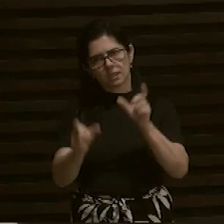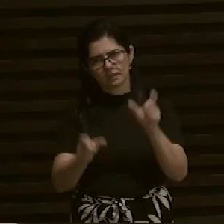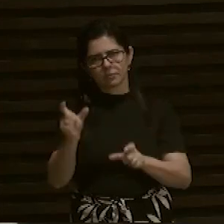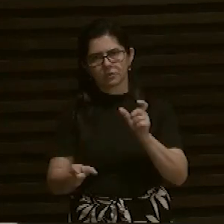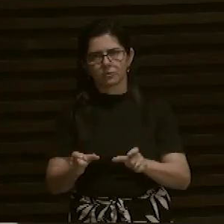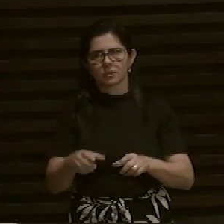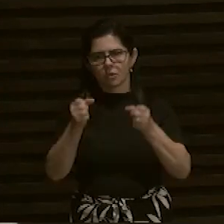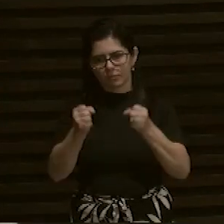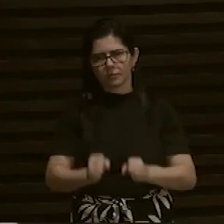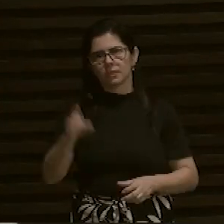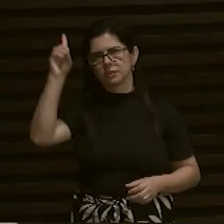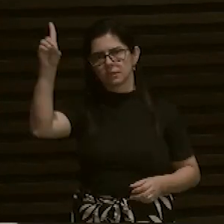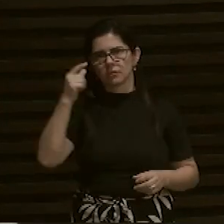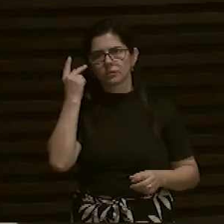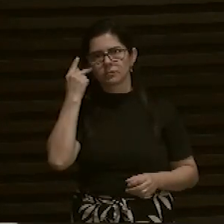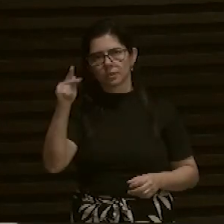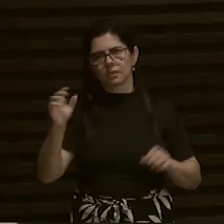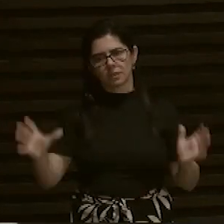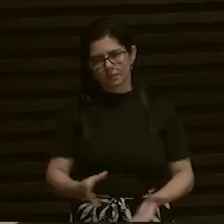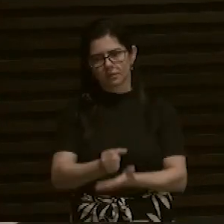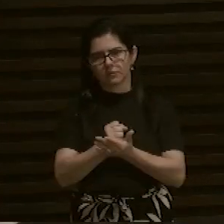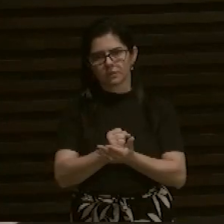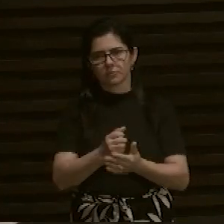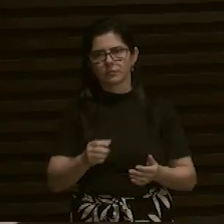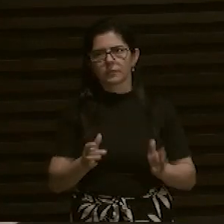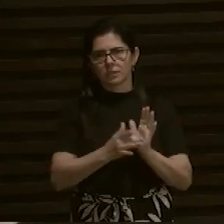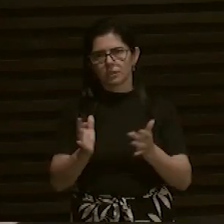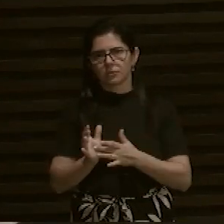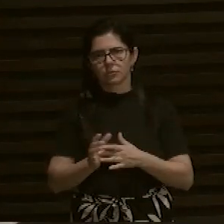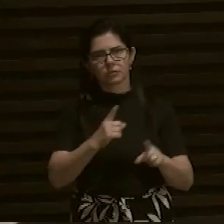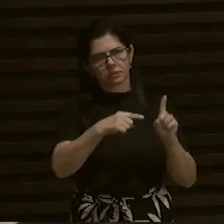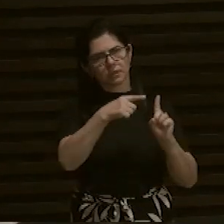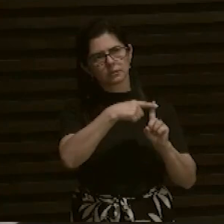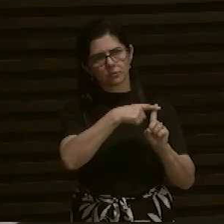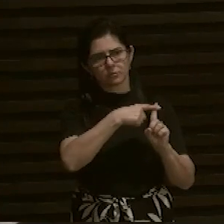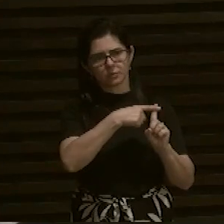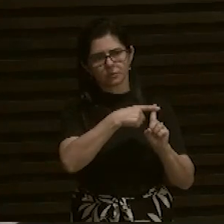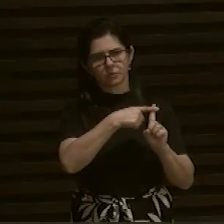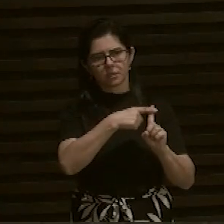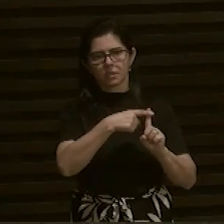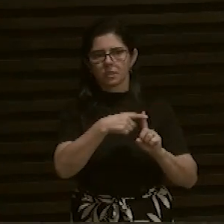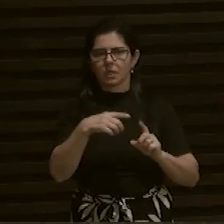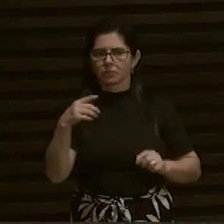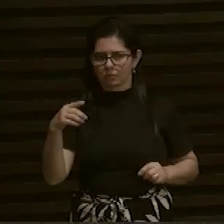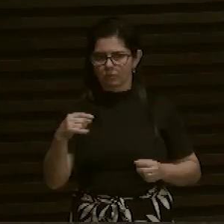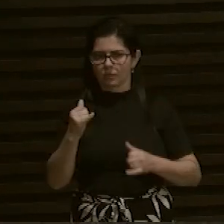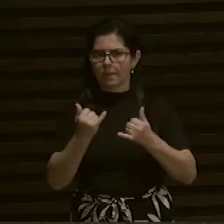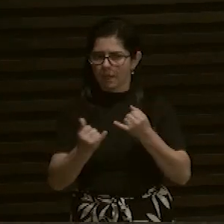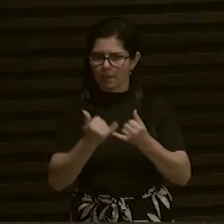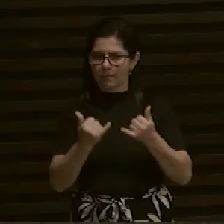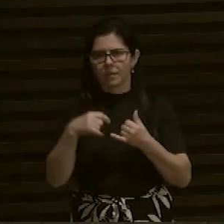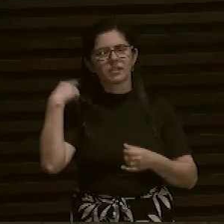salvação. Essas são as boas novas do Senhor. Né? Jesus na cruz é loucura para o mundo. A graça é loucura para o